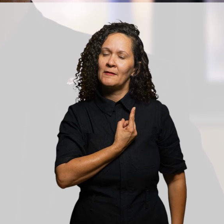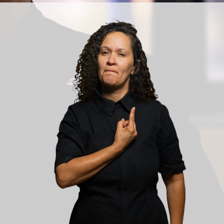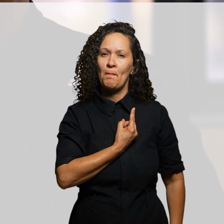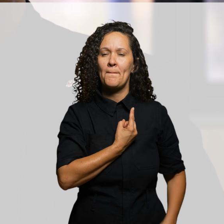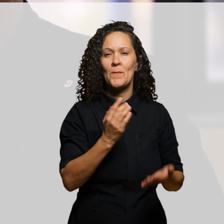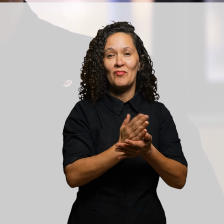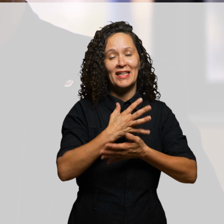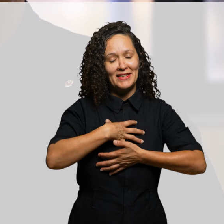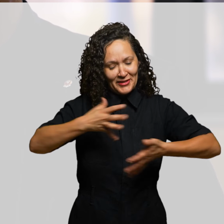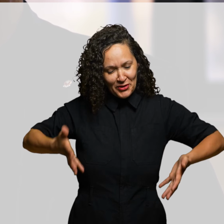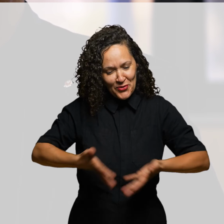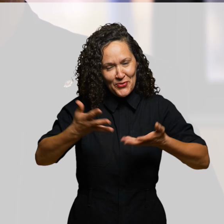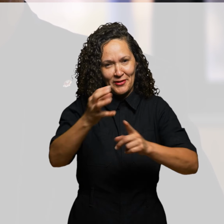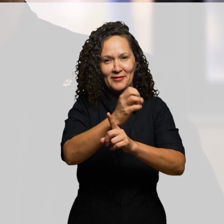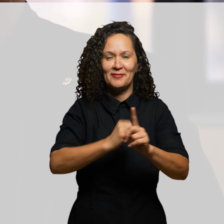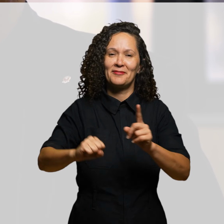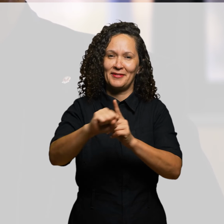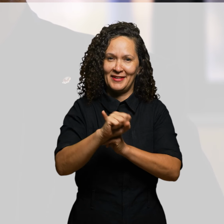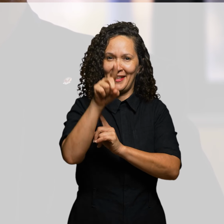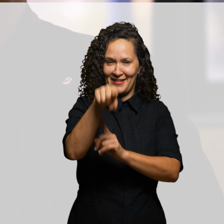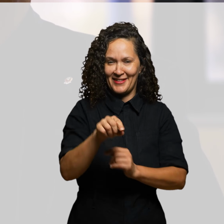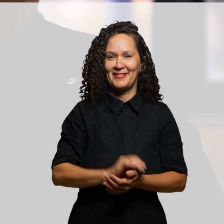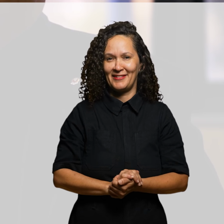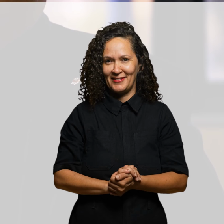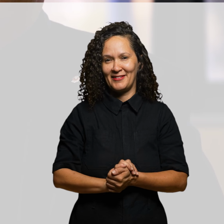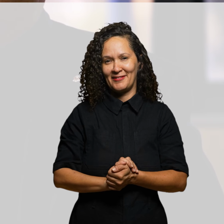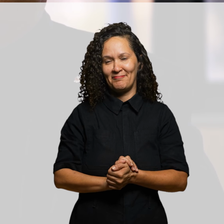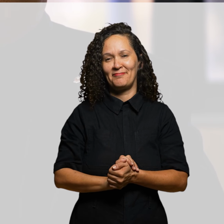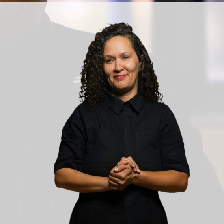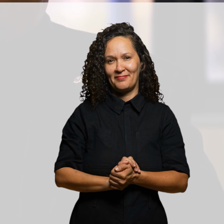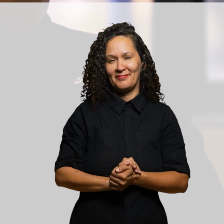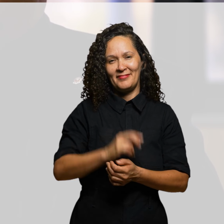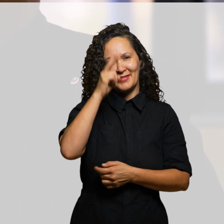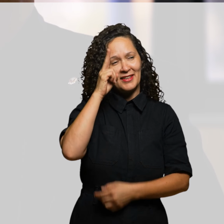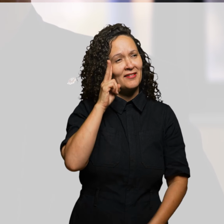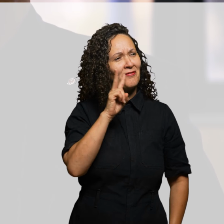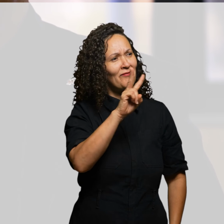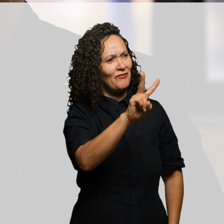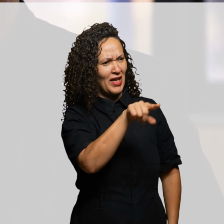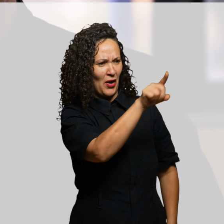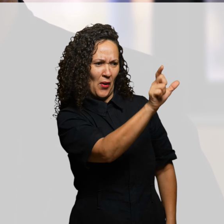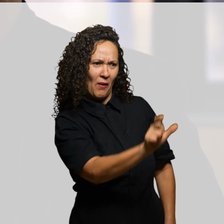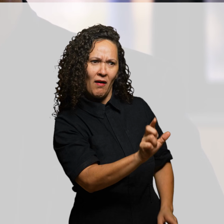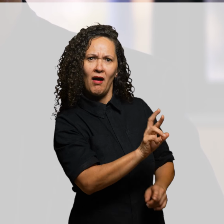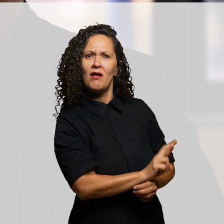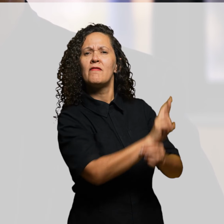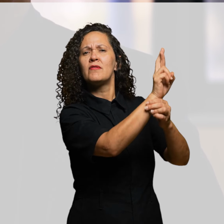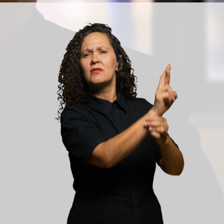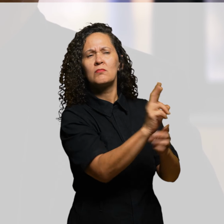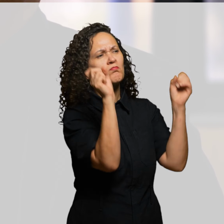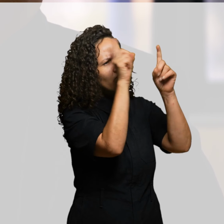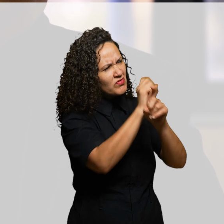elemento motivador dentro da sociedade. As pessoas veem aquelas pessoas com referência. Olha, a pessoa com tanta